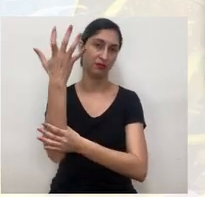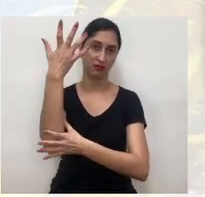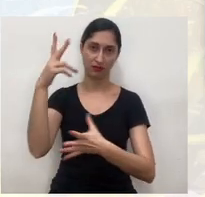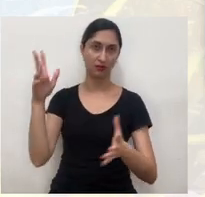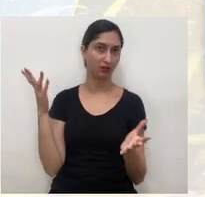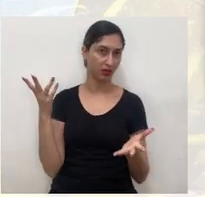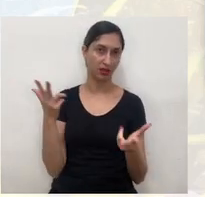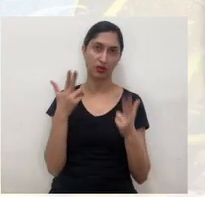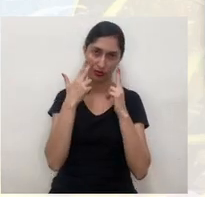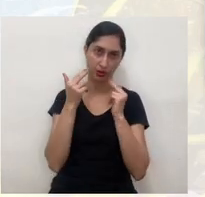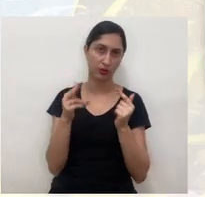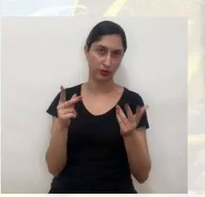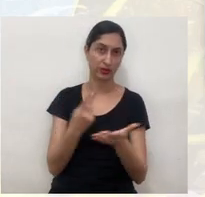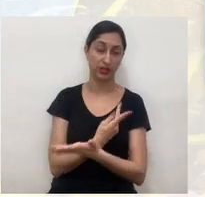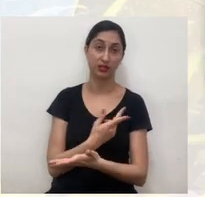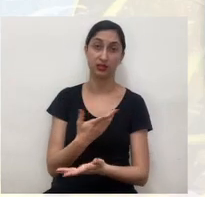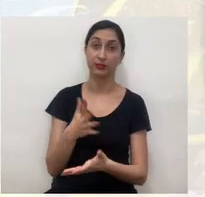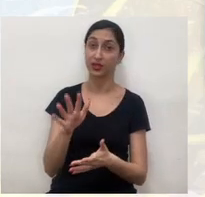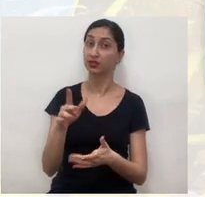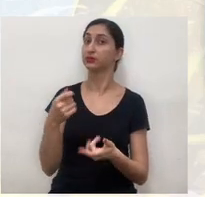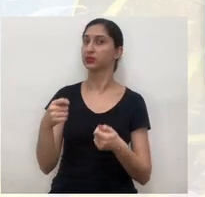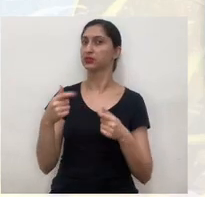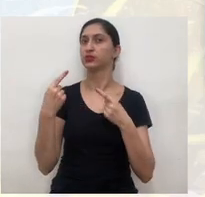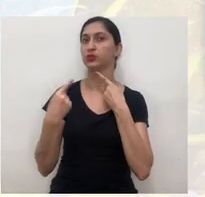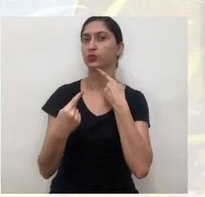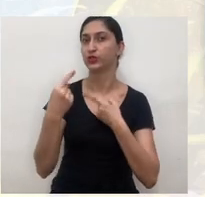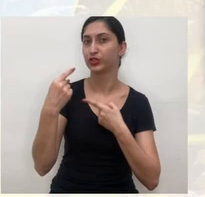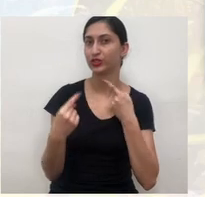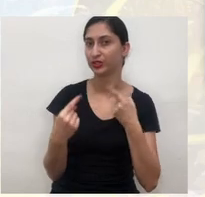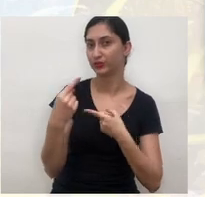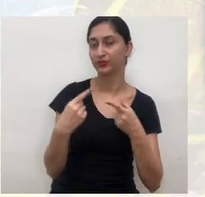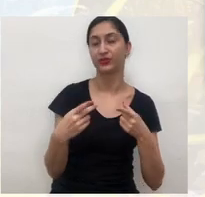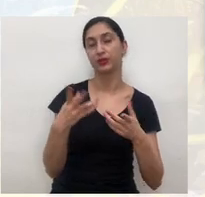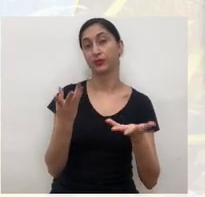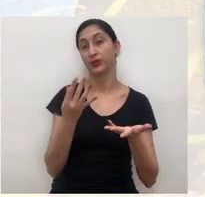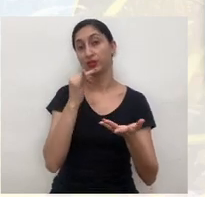sabe? Tem que fazer uma discussão. No próprio Museu da República tinha